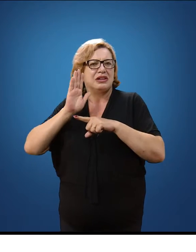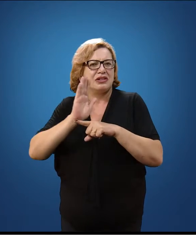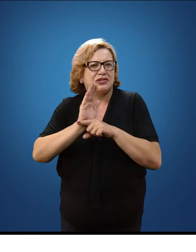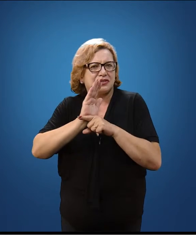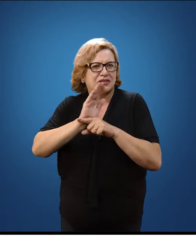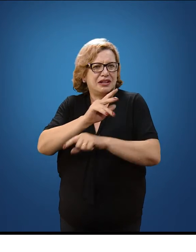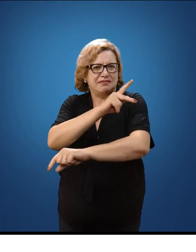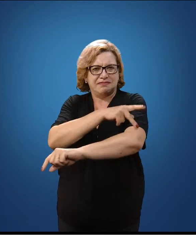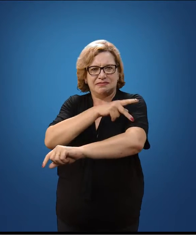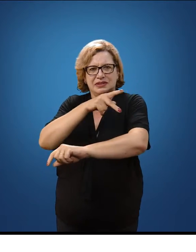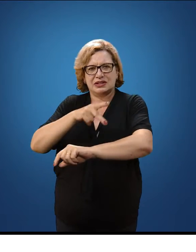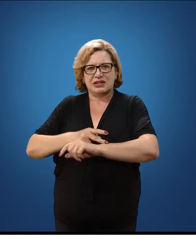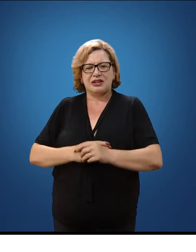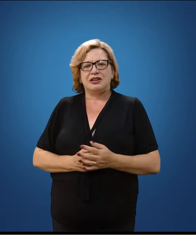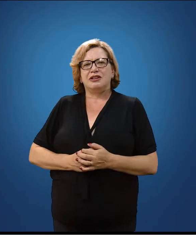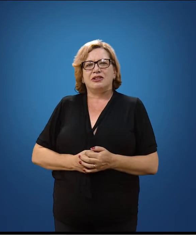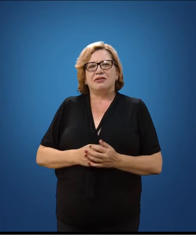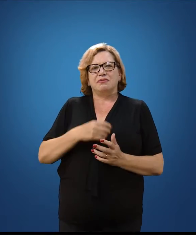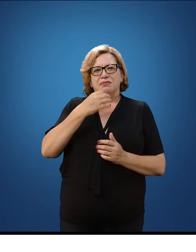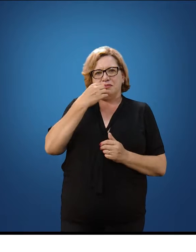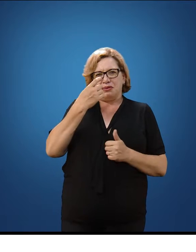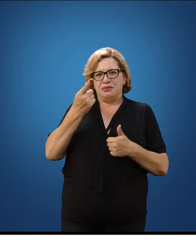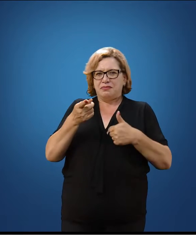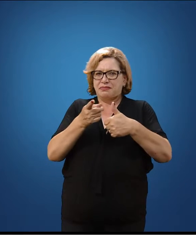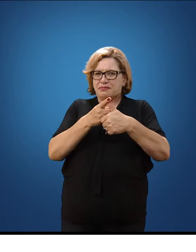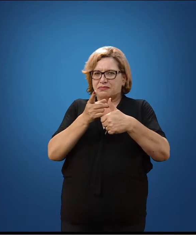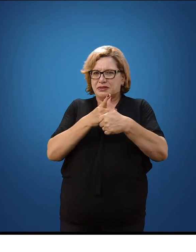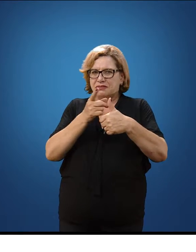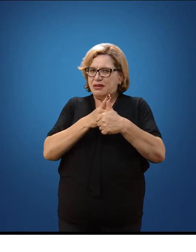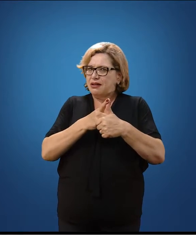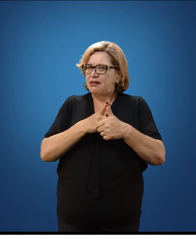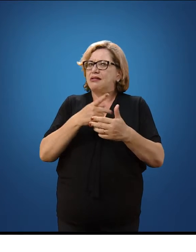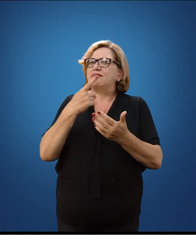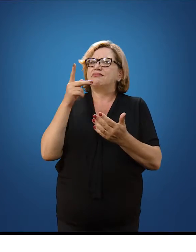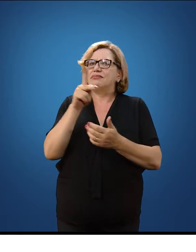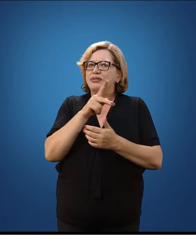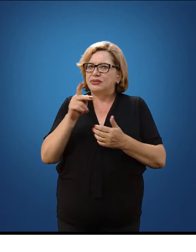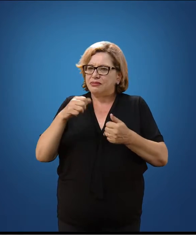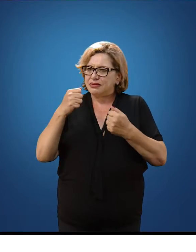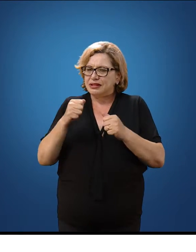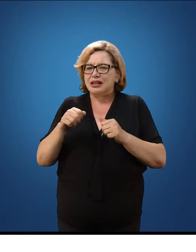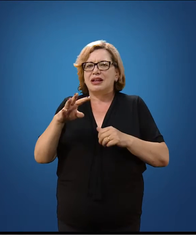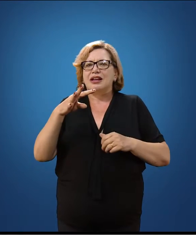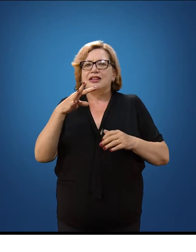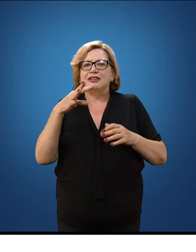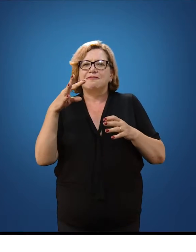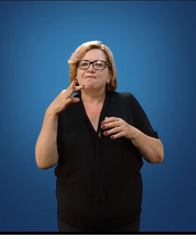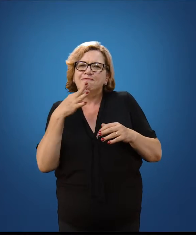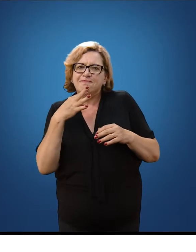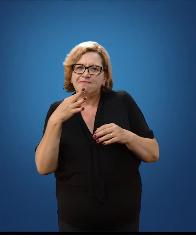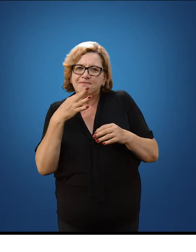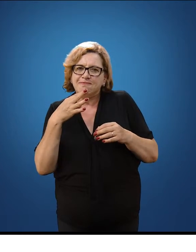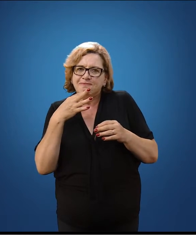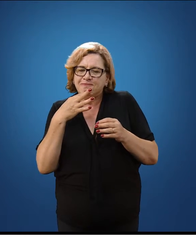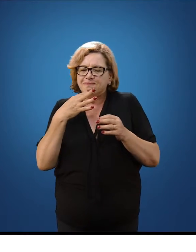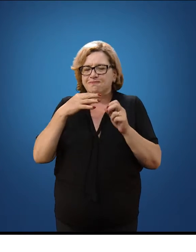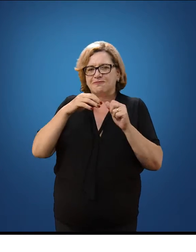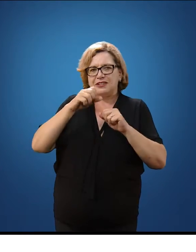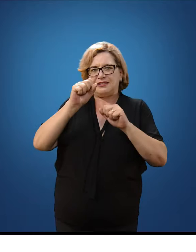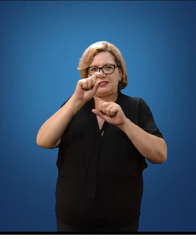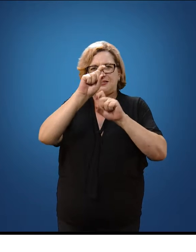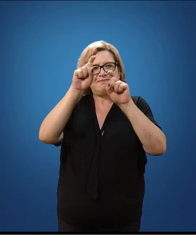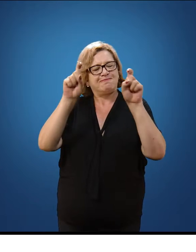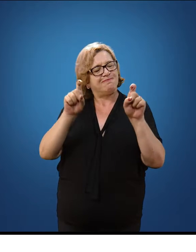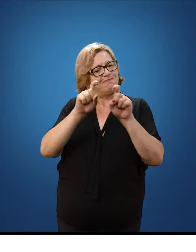na pedagogia? Bom, a primeira ideia seria essa atualização, que é muito importante, essa capacitação, como até a professora Raquel havia